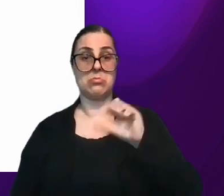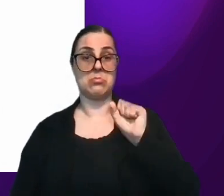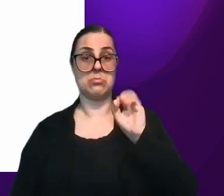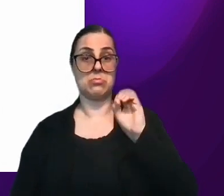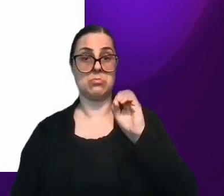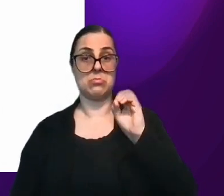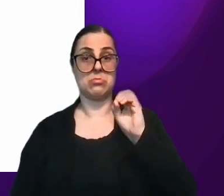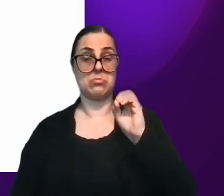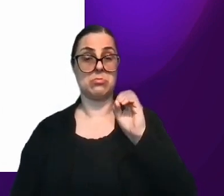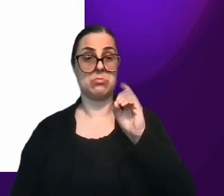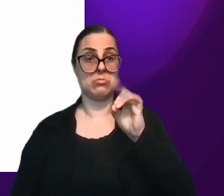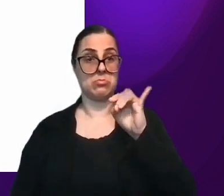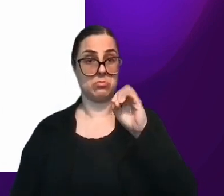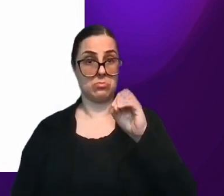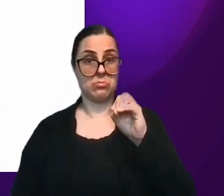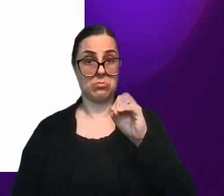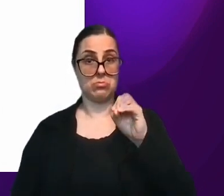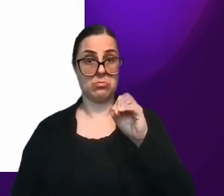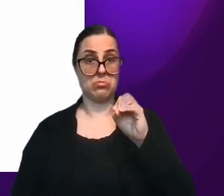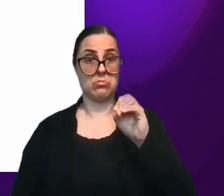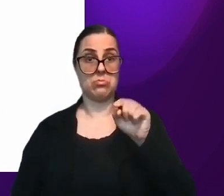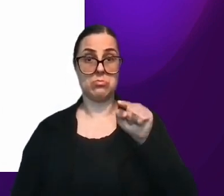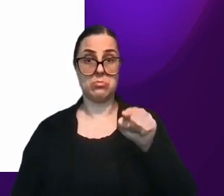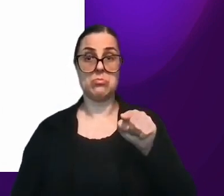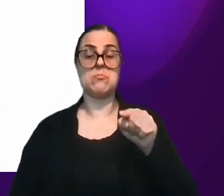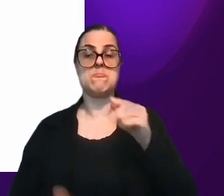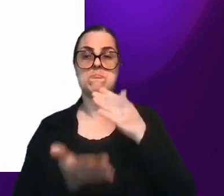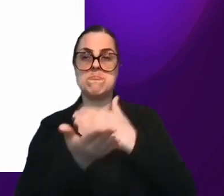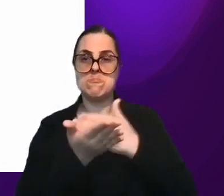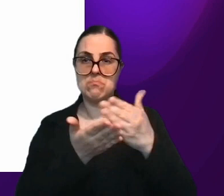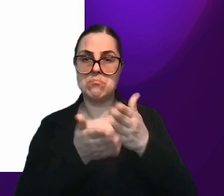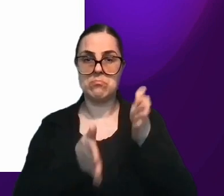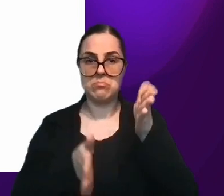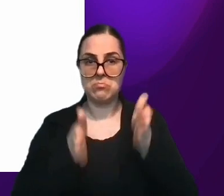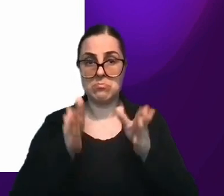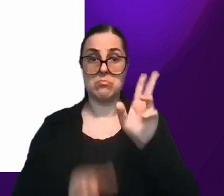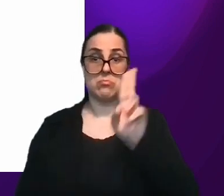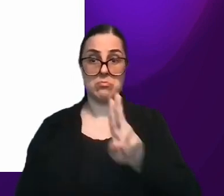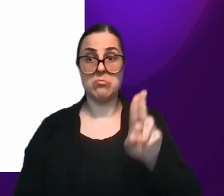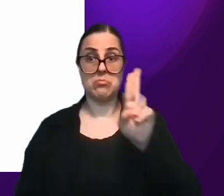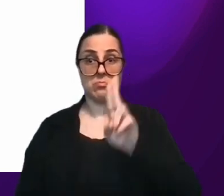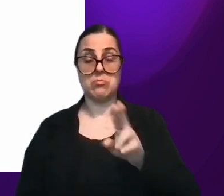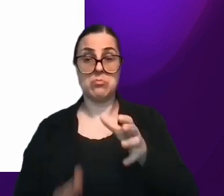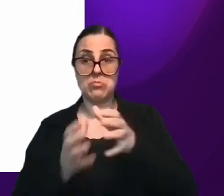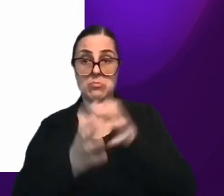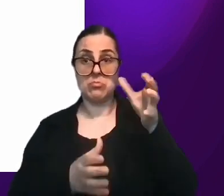fase inicial, né? E isso aí você trabalha com volumes maiores. Na